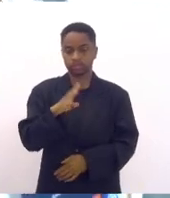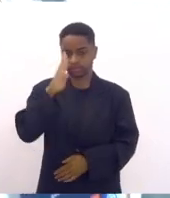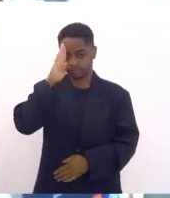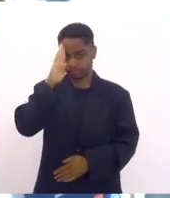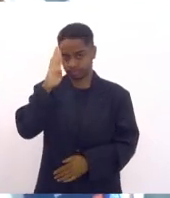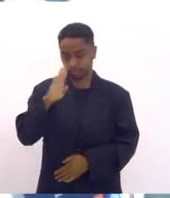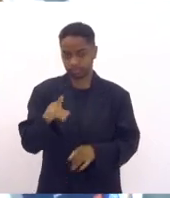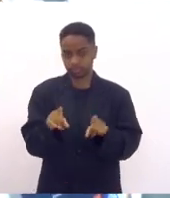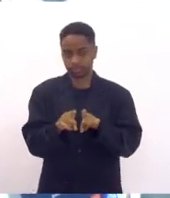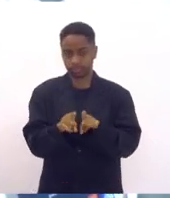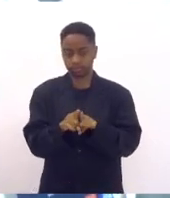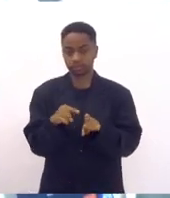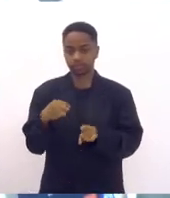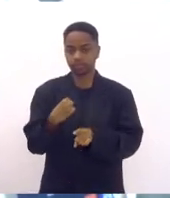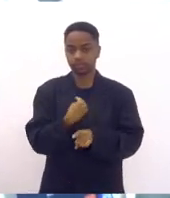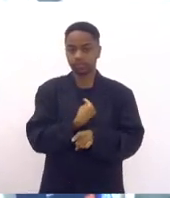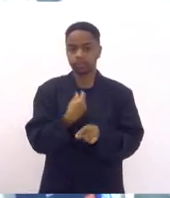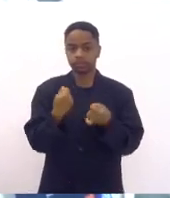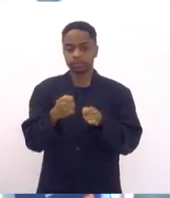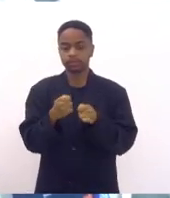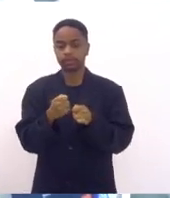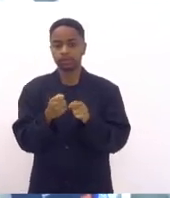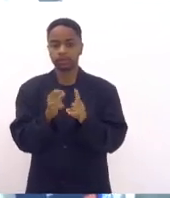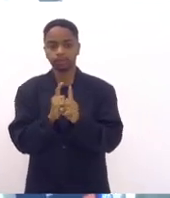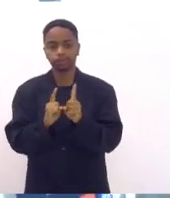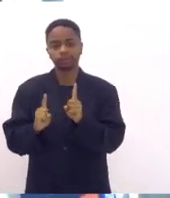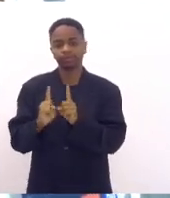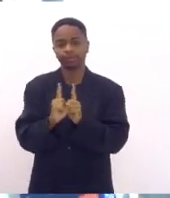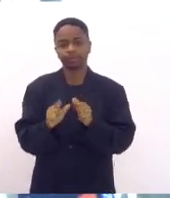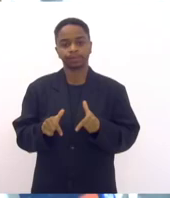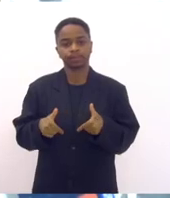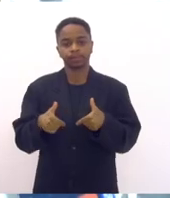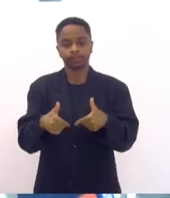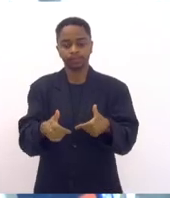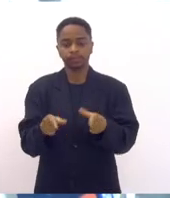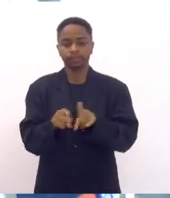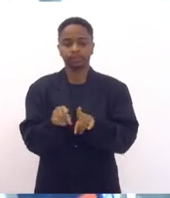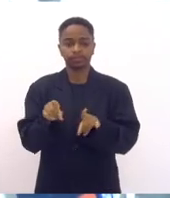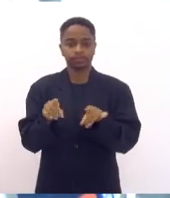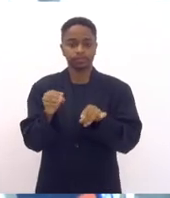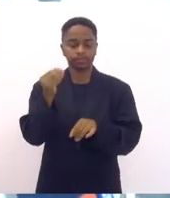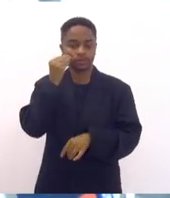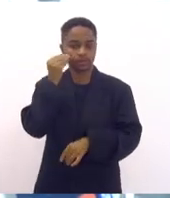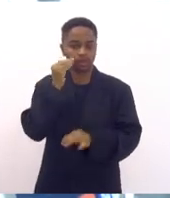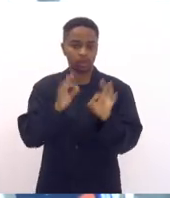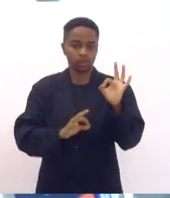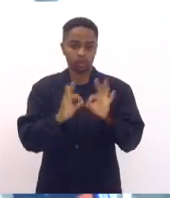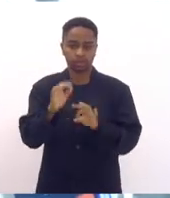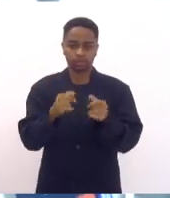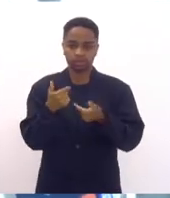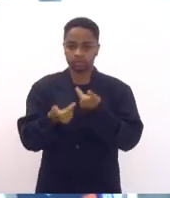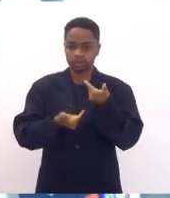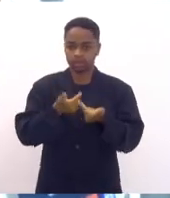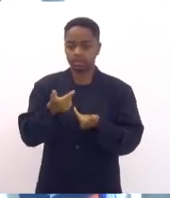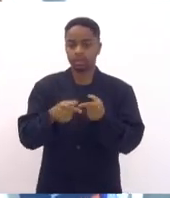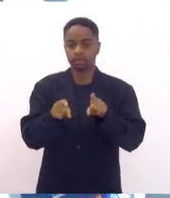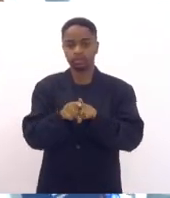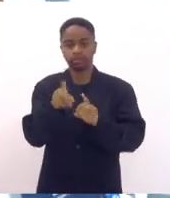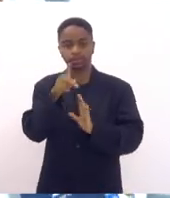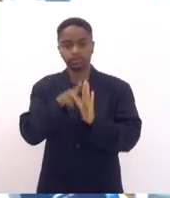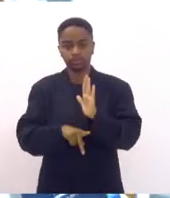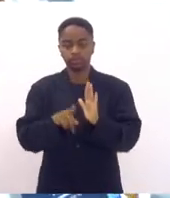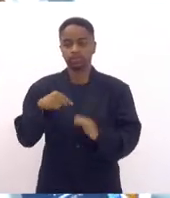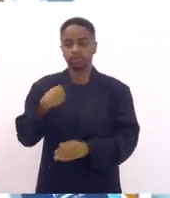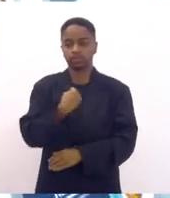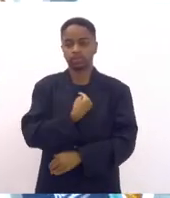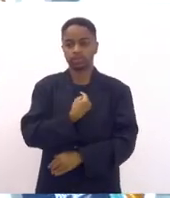também a gente se colocar à frente à disposição de organizar um trabalho um projeto em que a gente